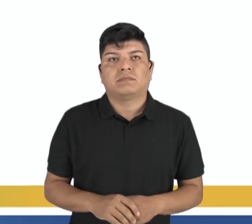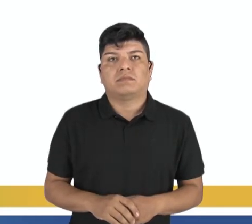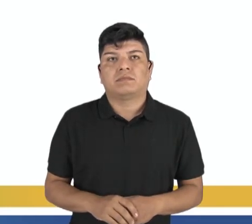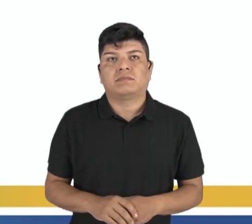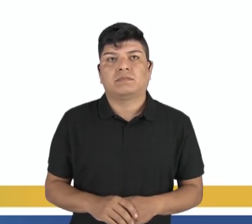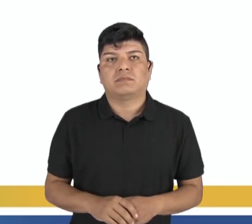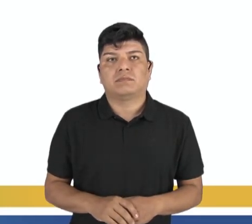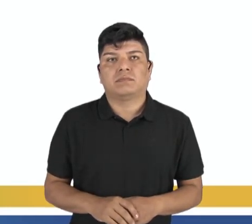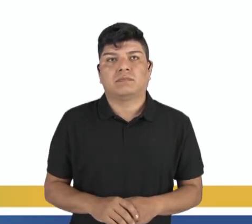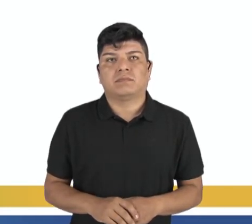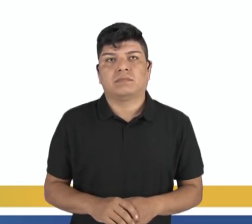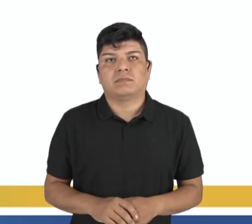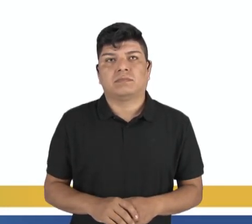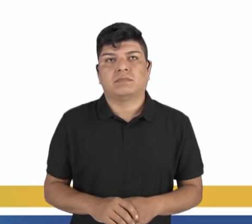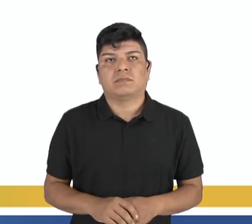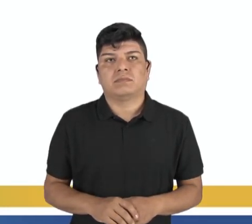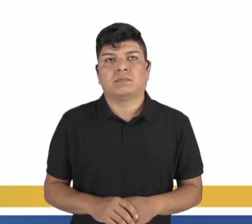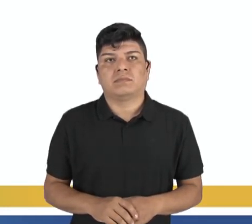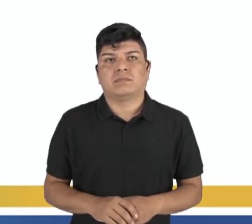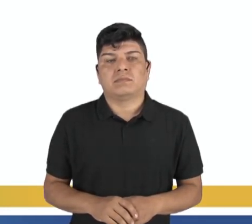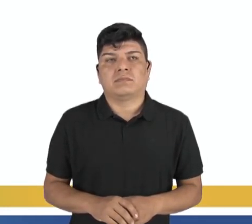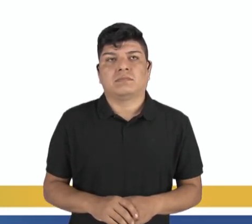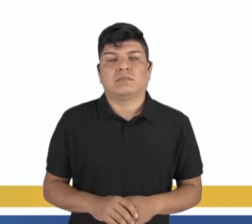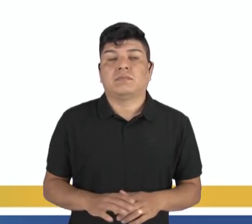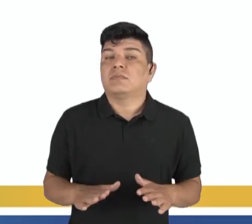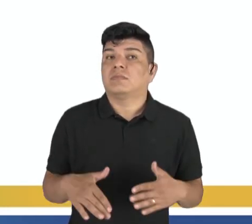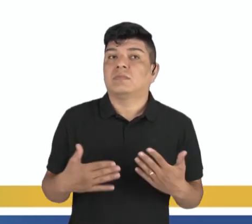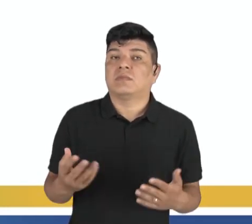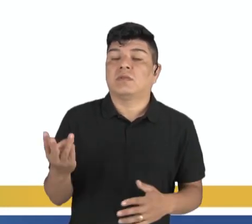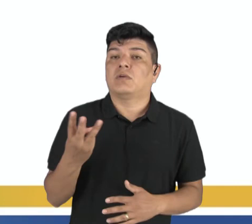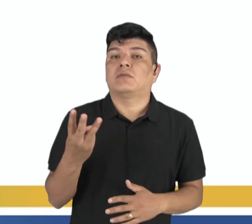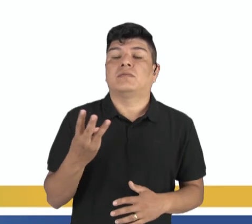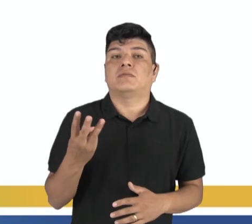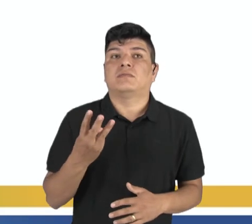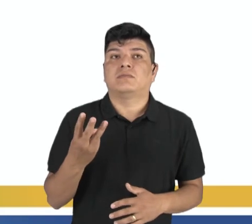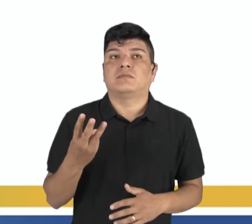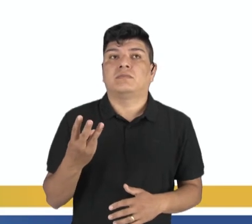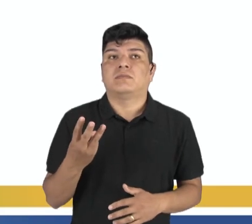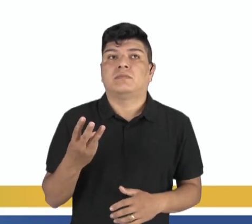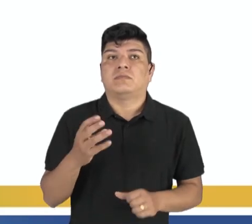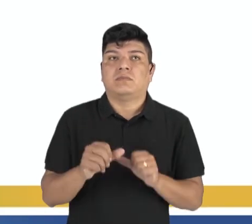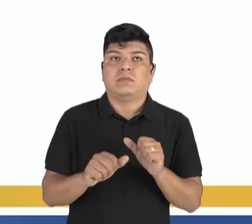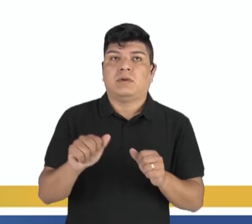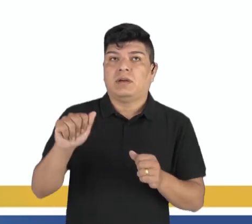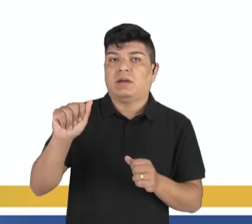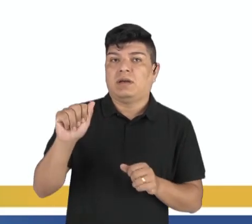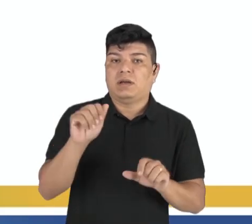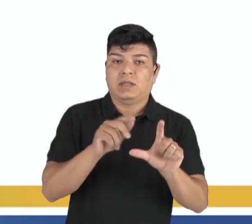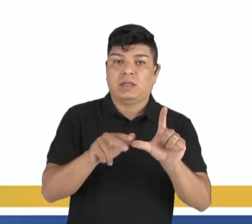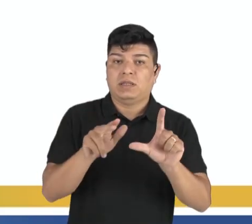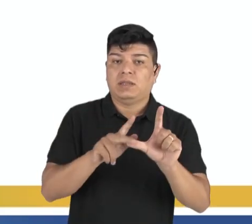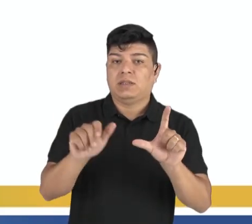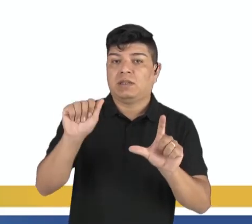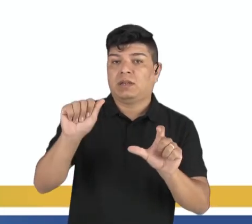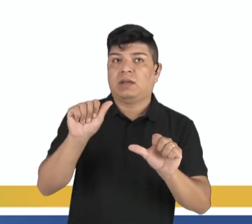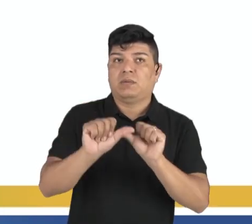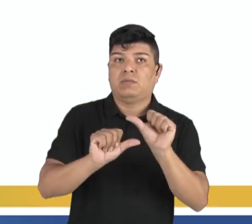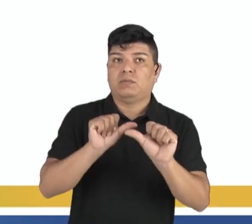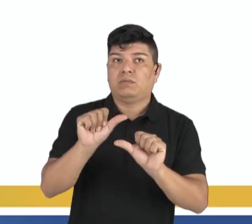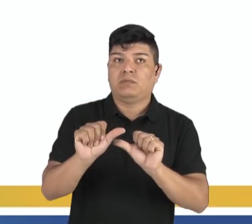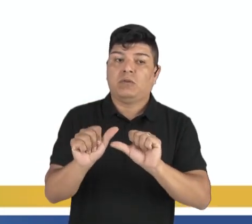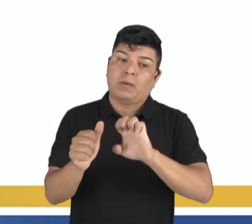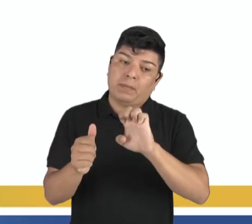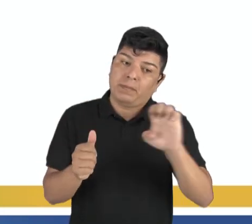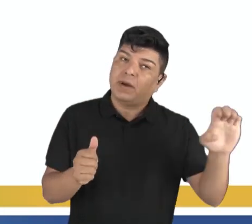aí que que a gente pode observar é a questão pergunta em qual ele tem a letra A sofre uma rotação de 90 graus em torno do ponto o